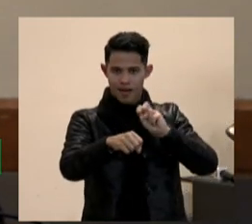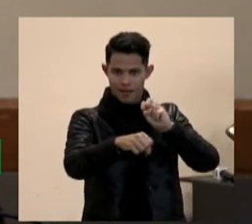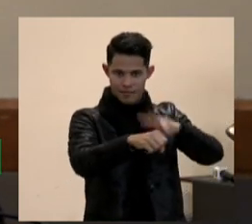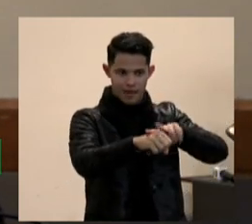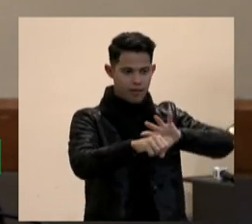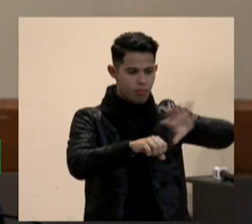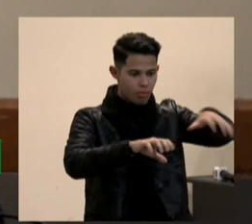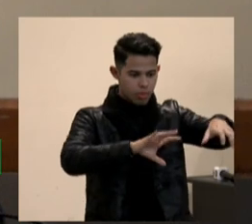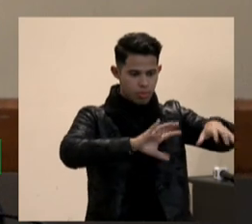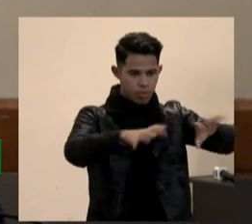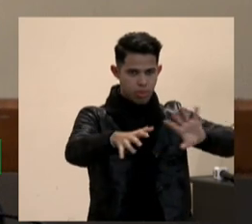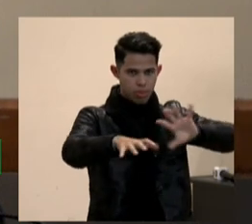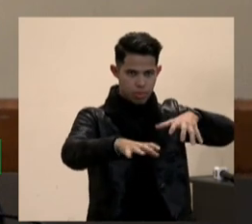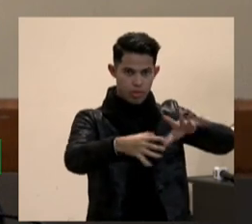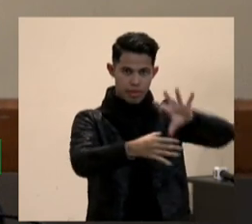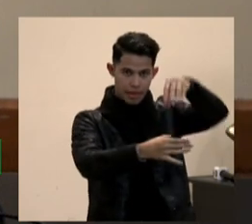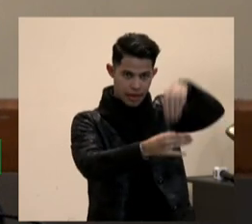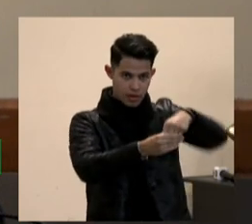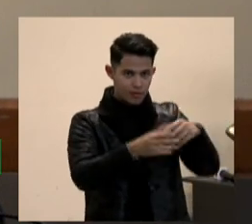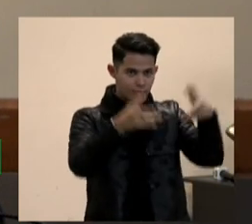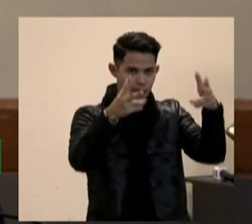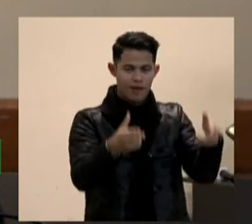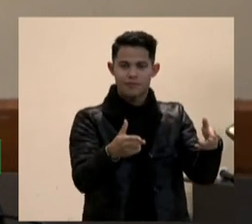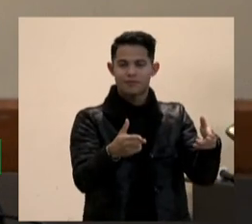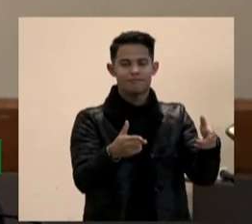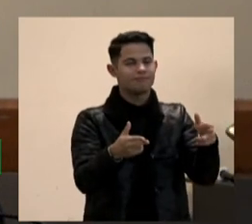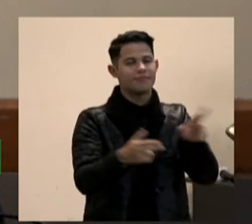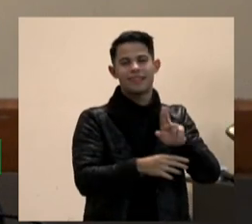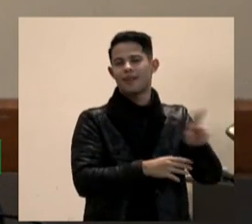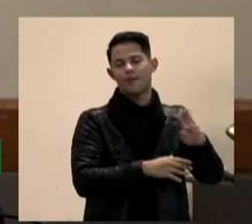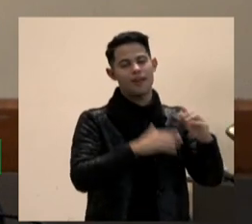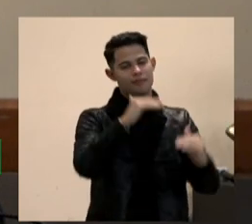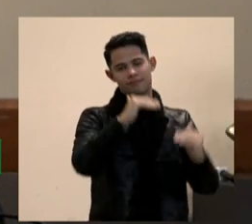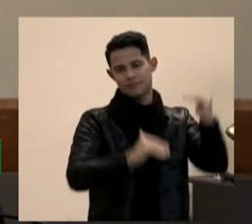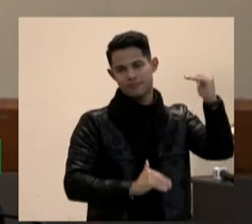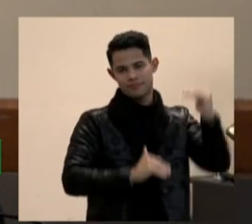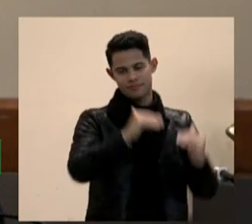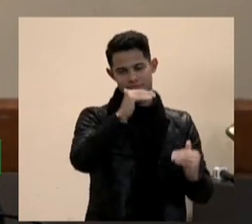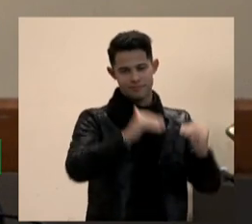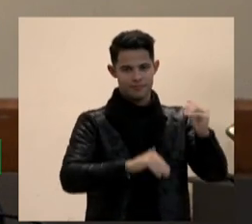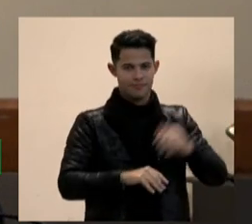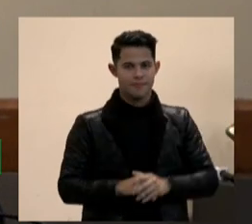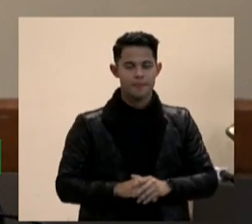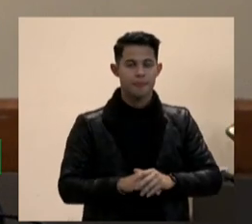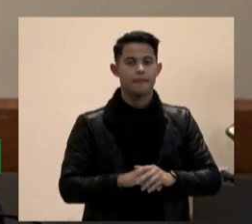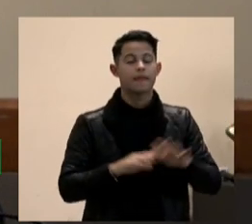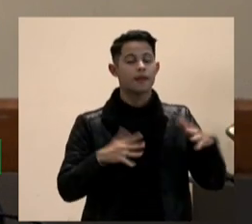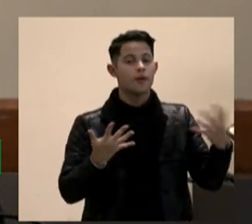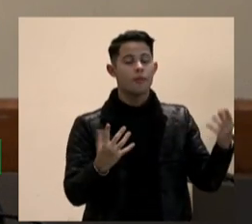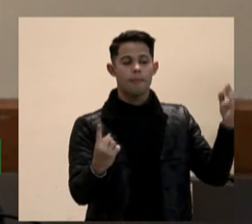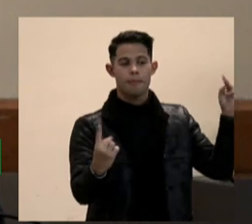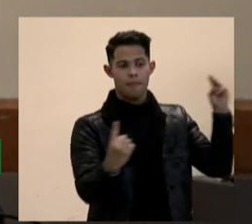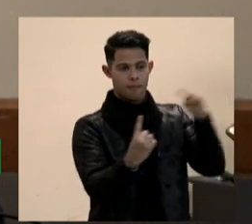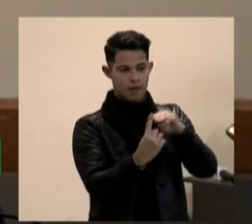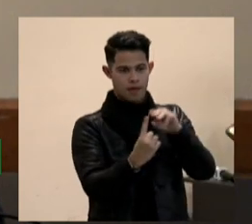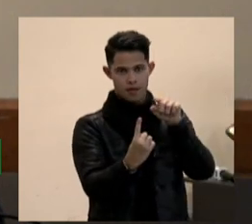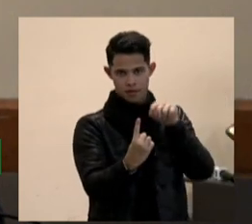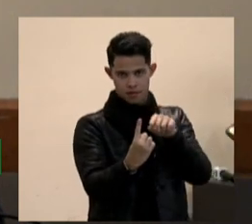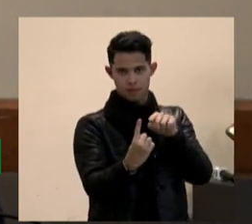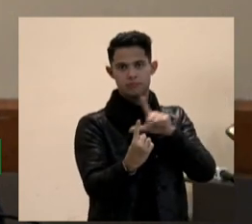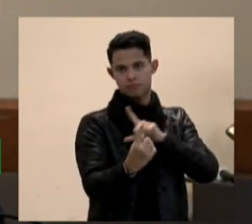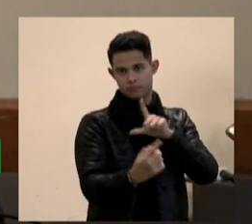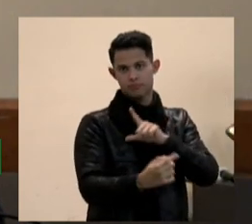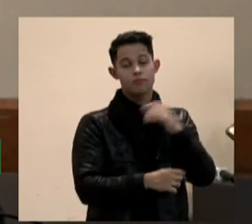desigual, e quando a gente pega ali alguns marcadores sociais, que eu já vou falar sobre eles. Né? Então, ter uma meta